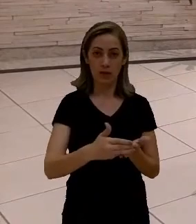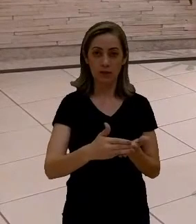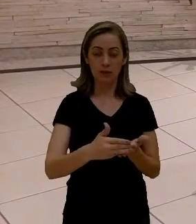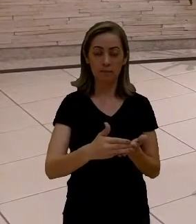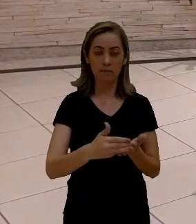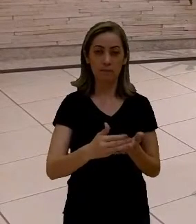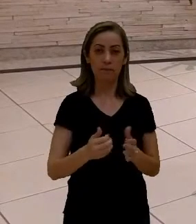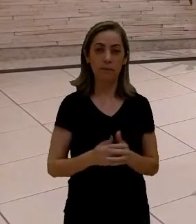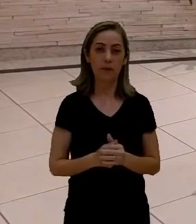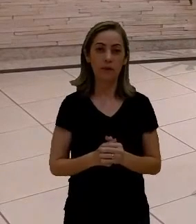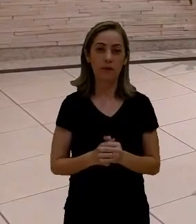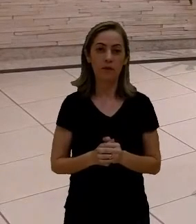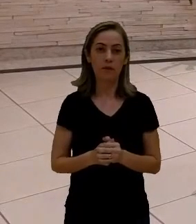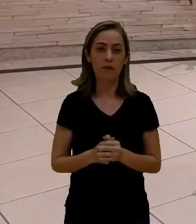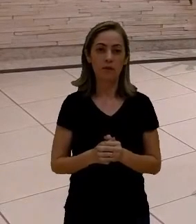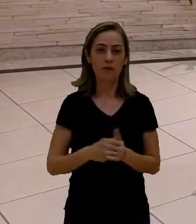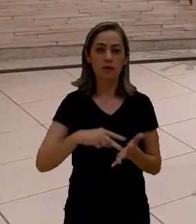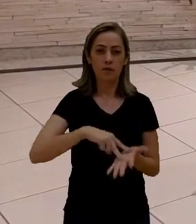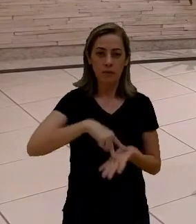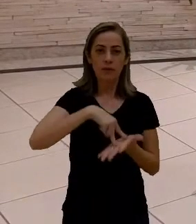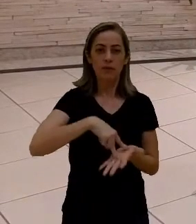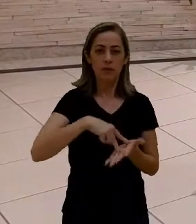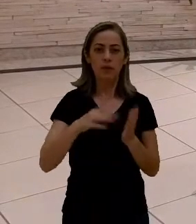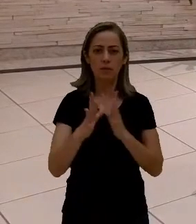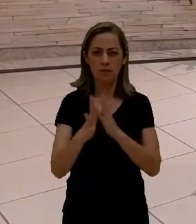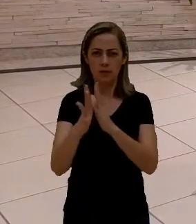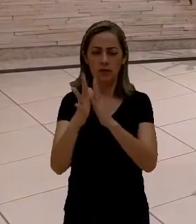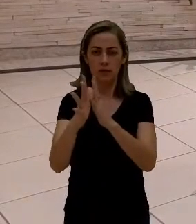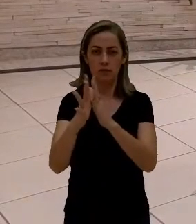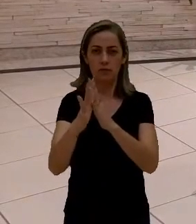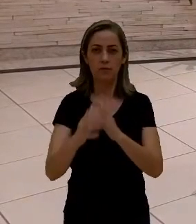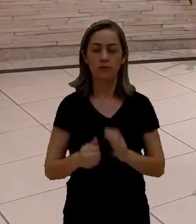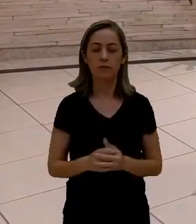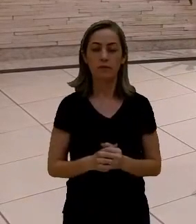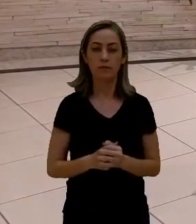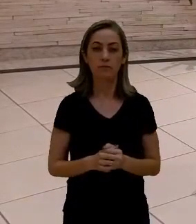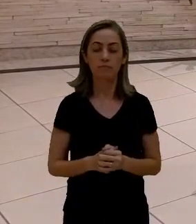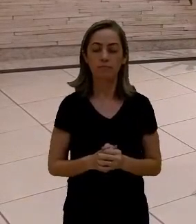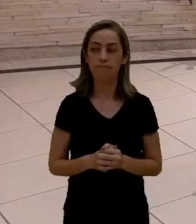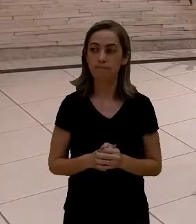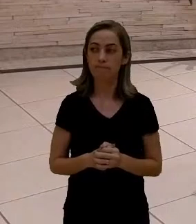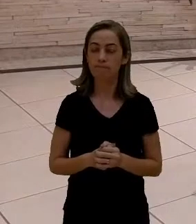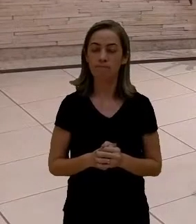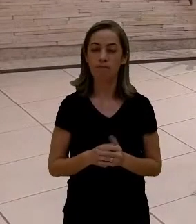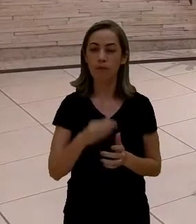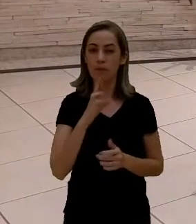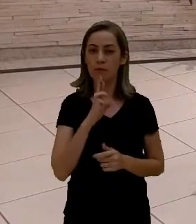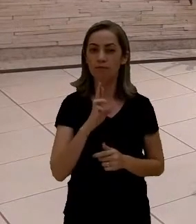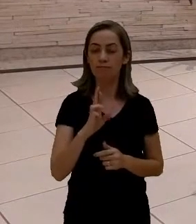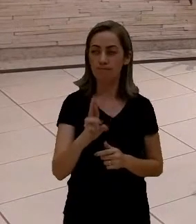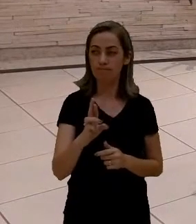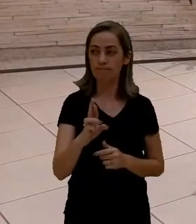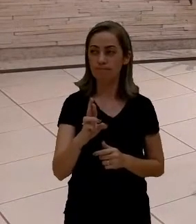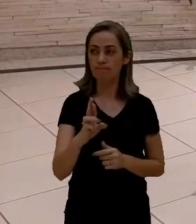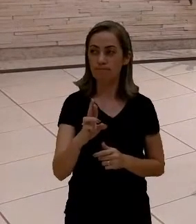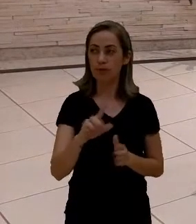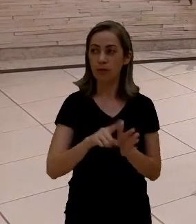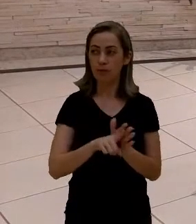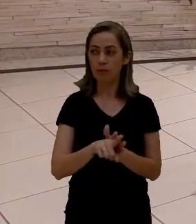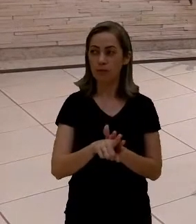entrada mais de uma forma diferente como que foram as adaptações eu vou responder a tua pergunta